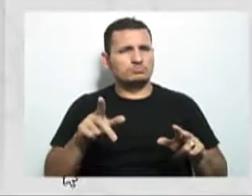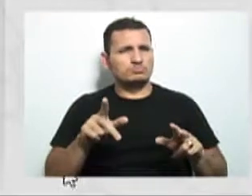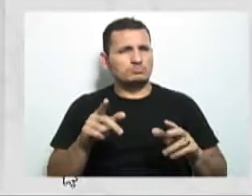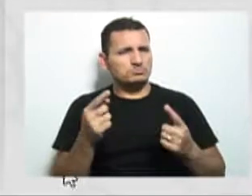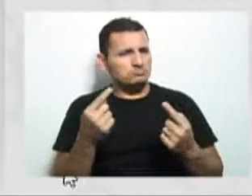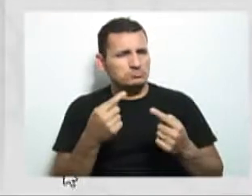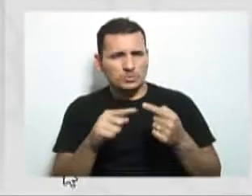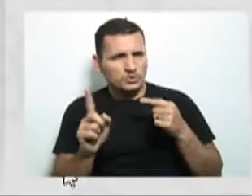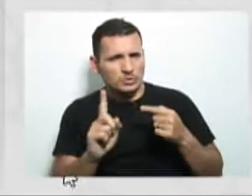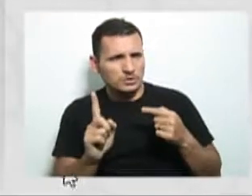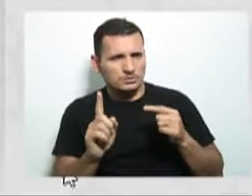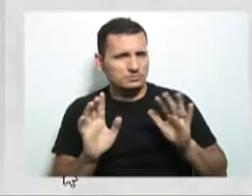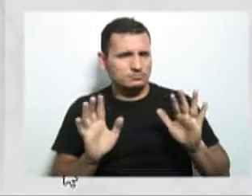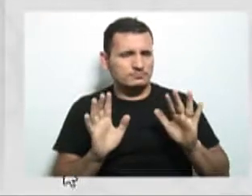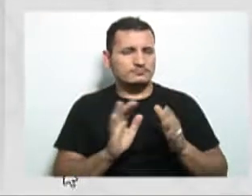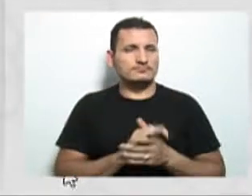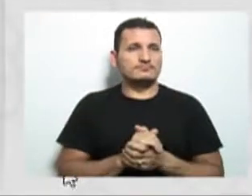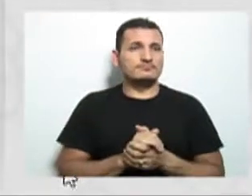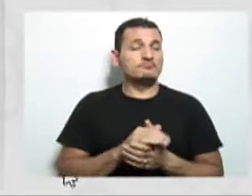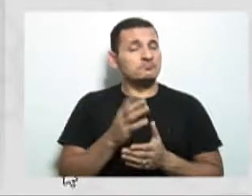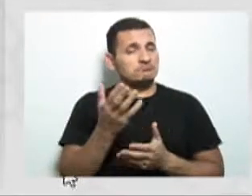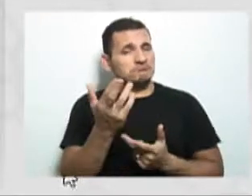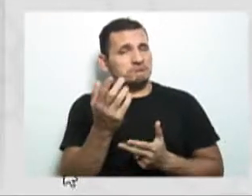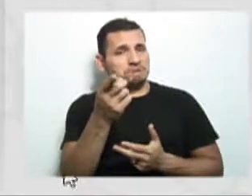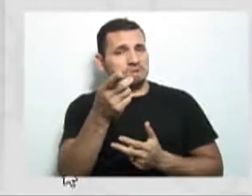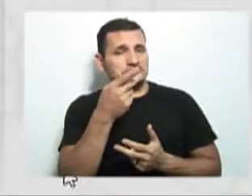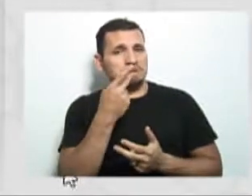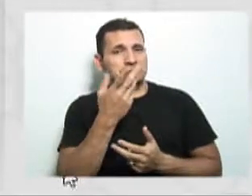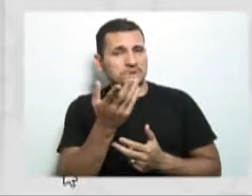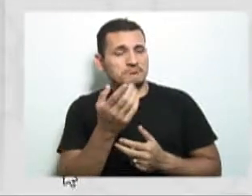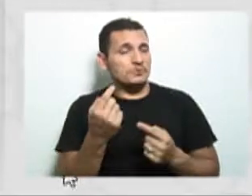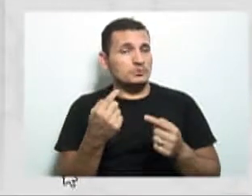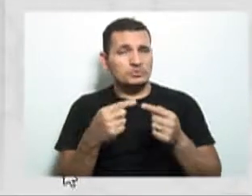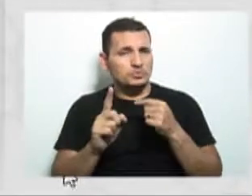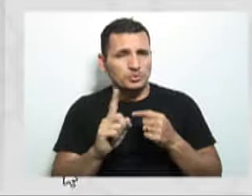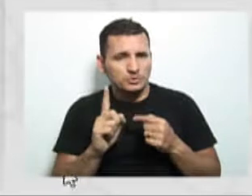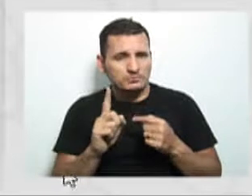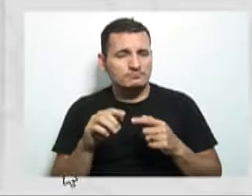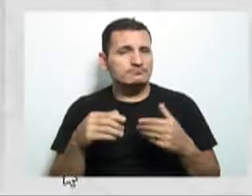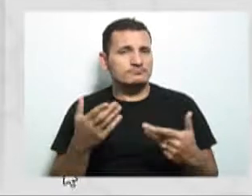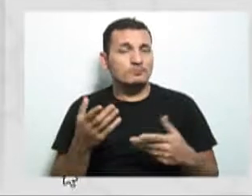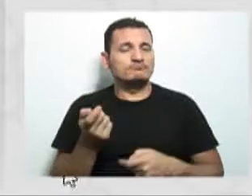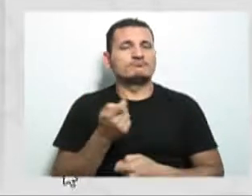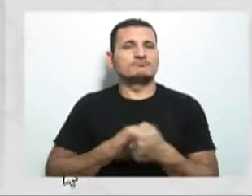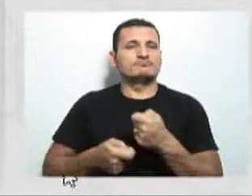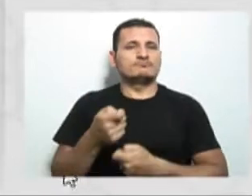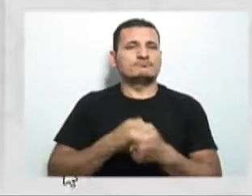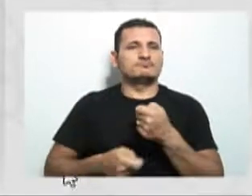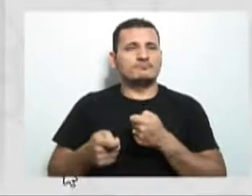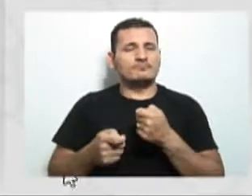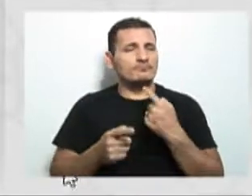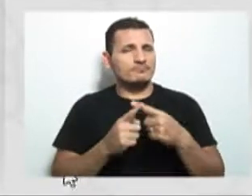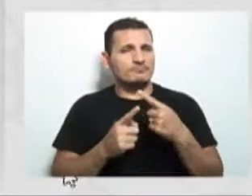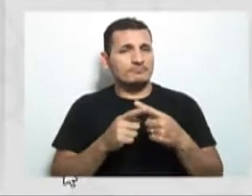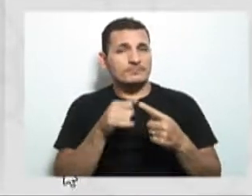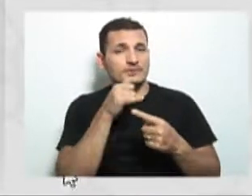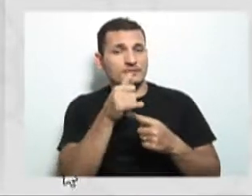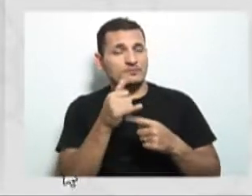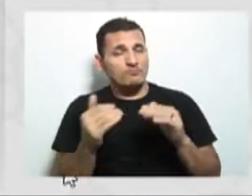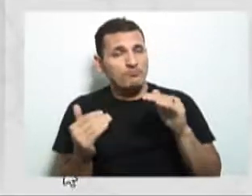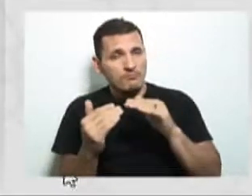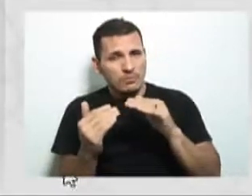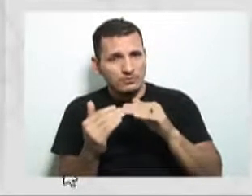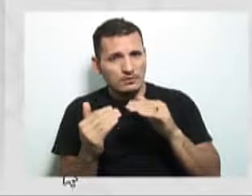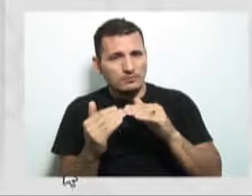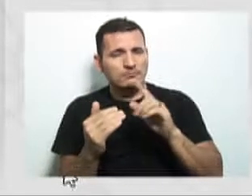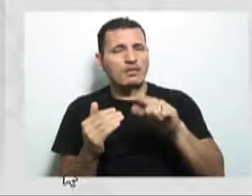com... não estão concordando. É isso aí que você está falando, tá certo? Não estão concordando? Então vamos negociar. Porque se estiverem concordando, é simplesmente